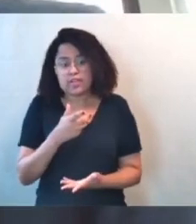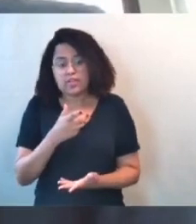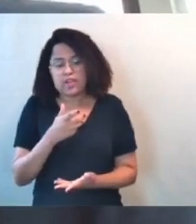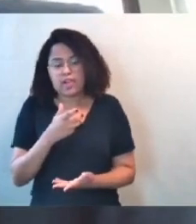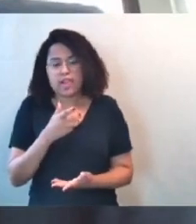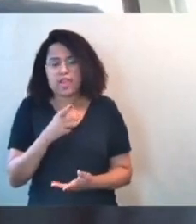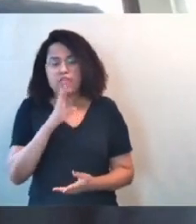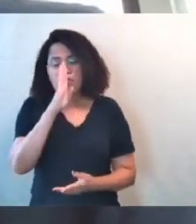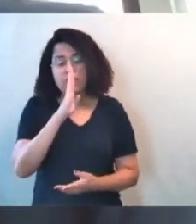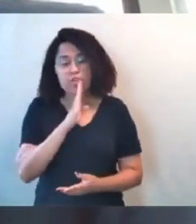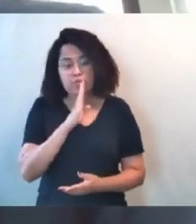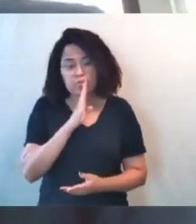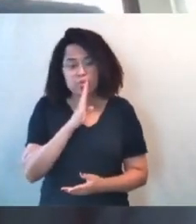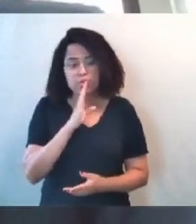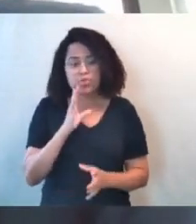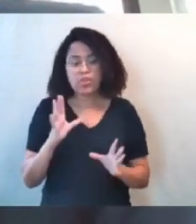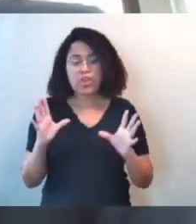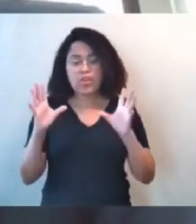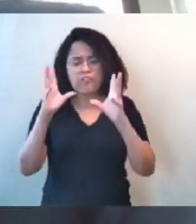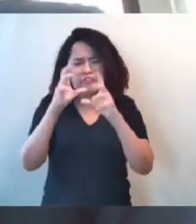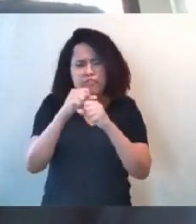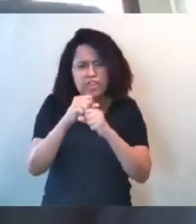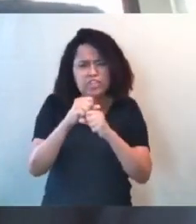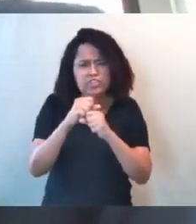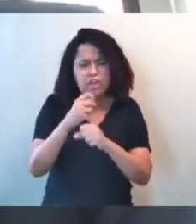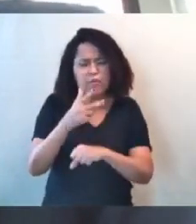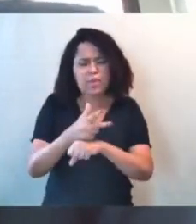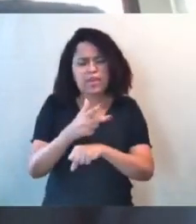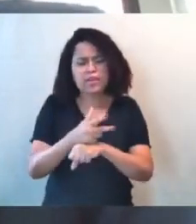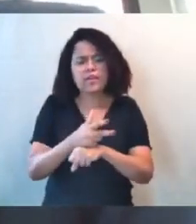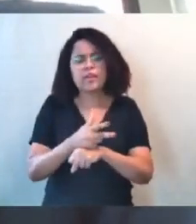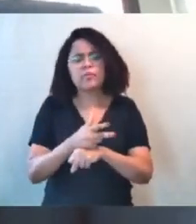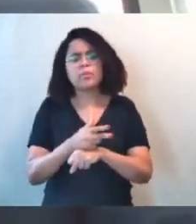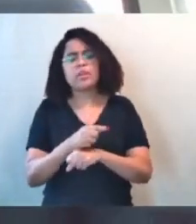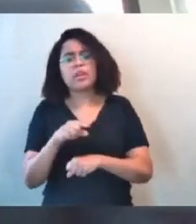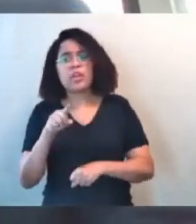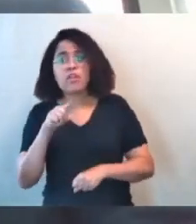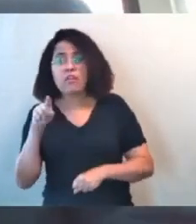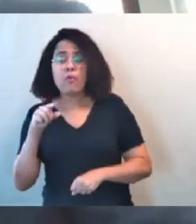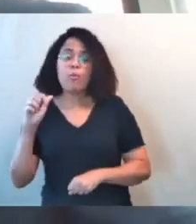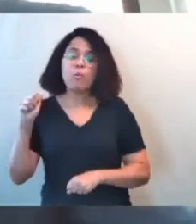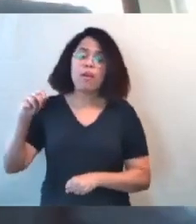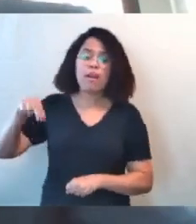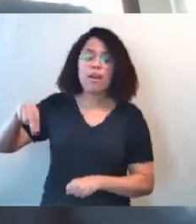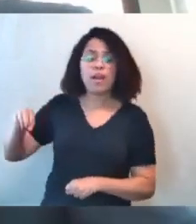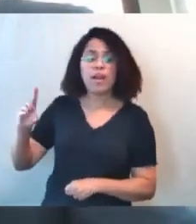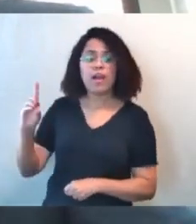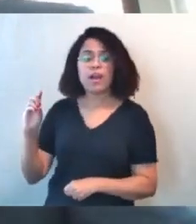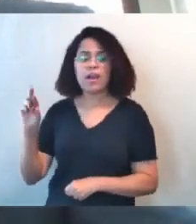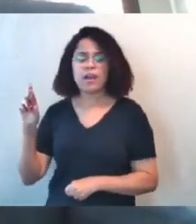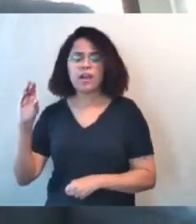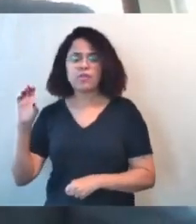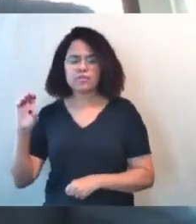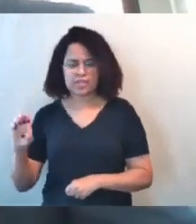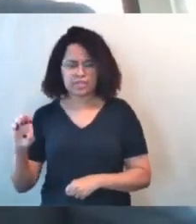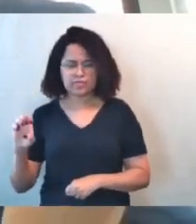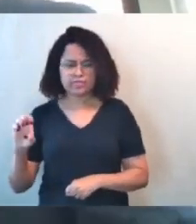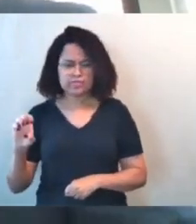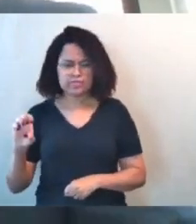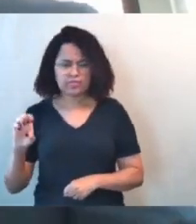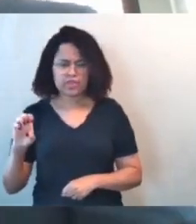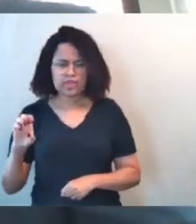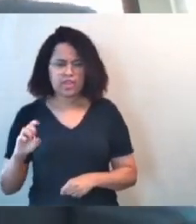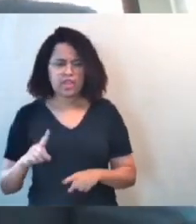vou me colocar no mudo aqui, fechar minha câmera para o André aumentar o volume dele e ele conseguir dar prosseguimento. Isso. Minha intenção é não